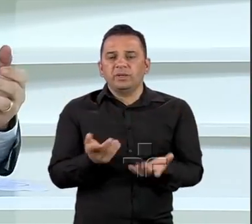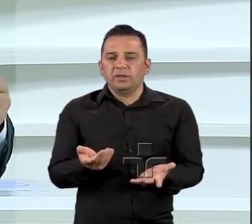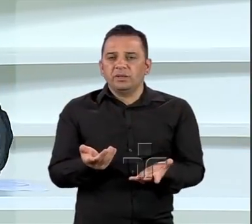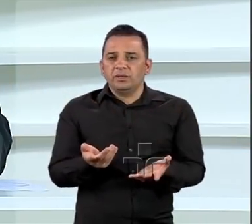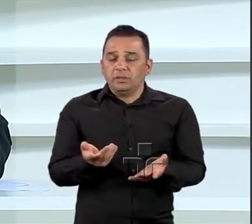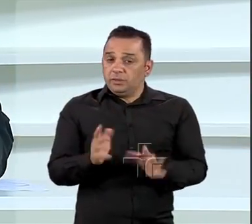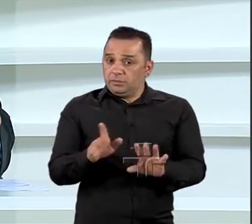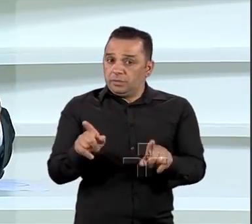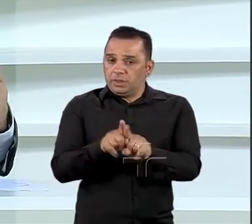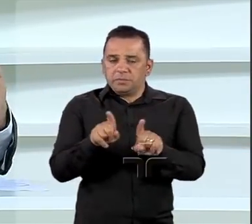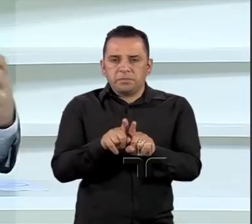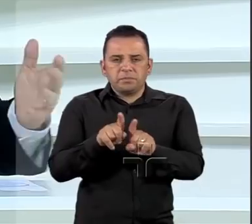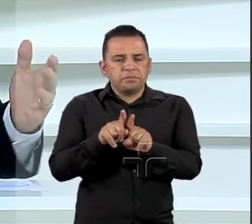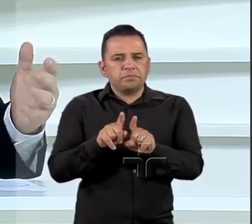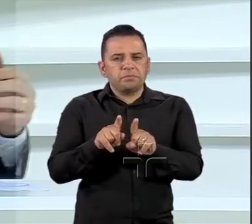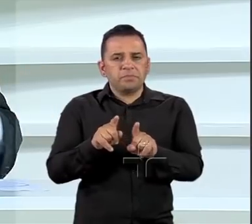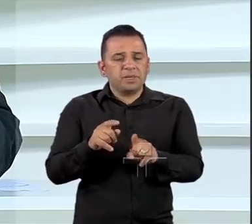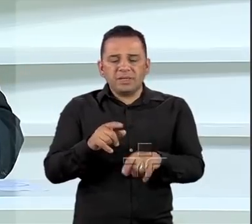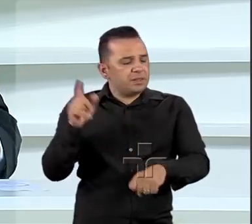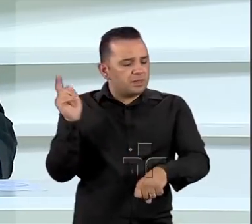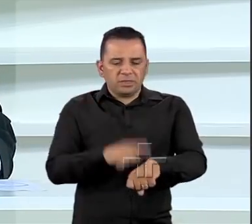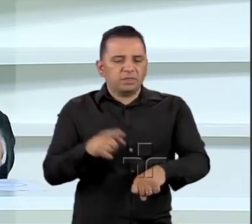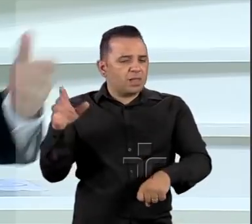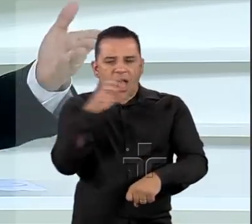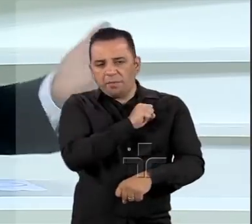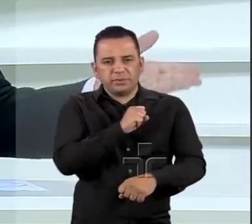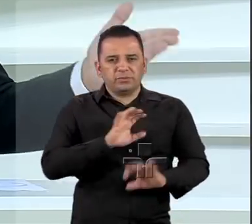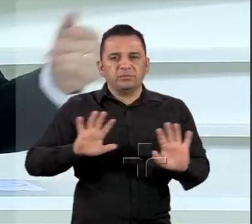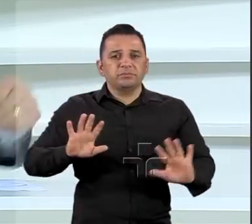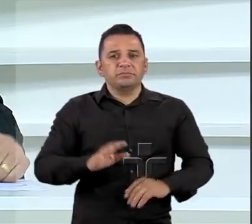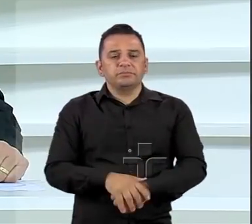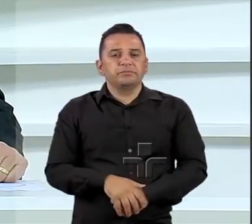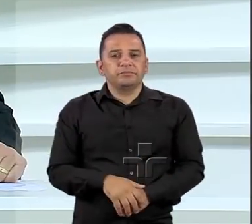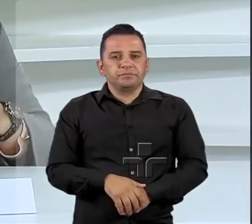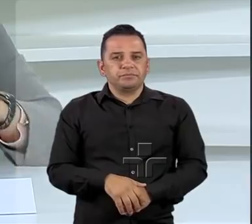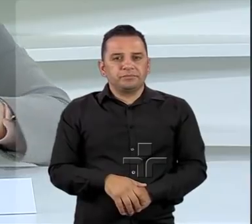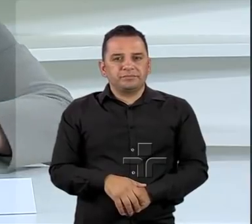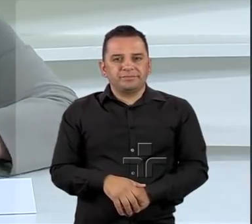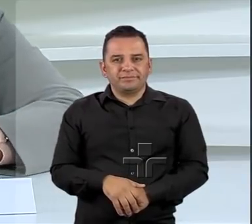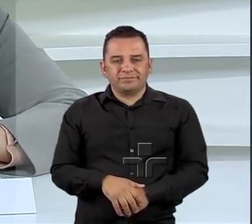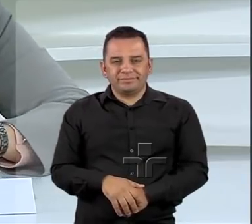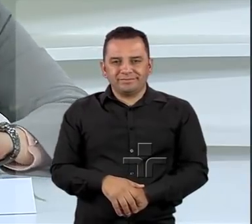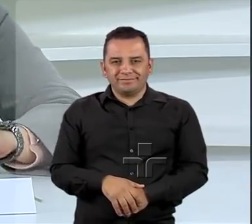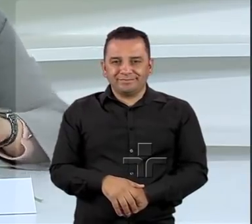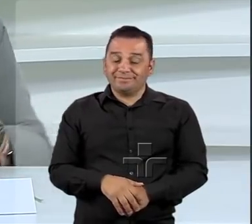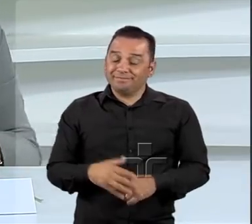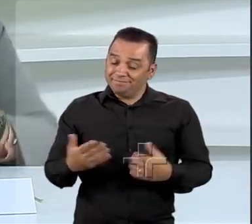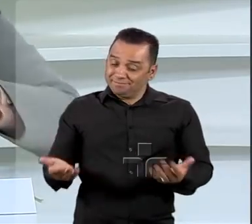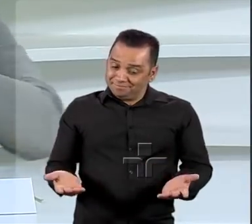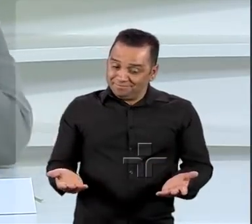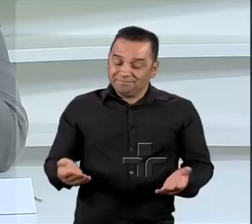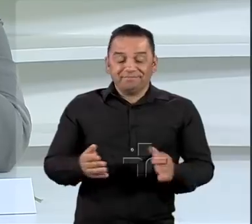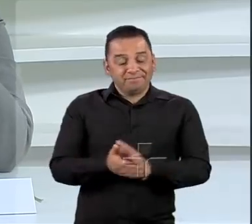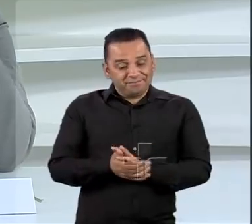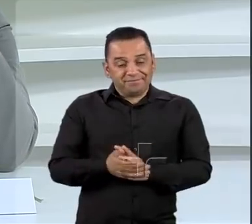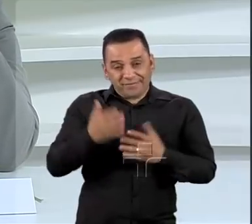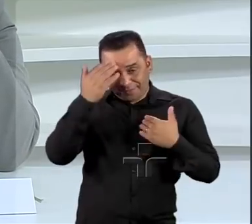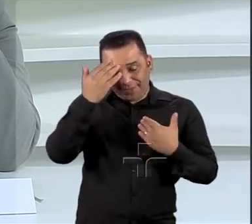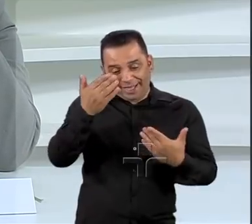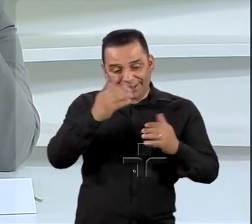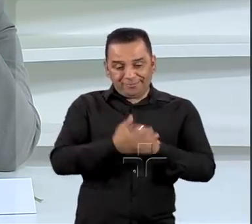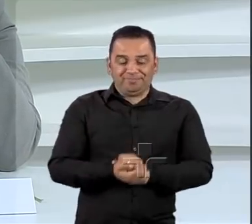numa, vamos dizer, medida imediata assim, do governo. Ladies first. Obrigada,